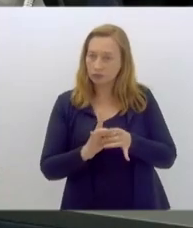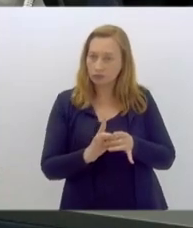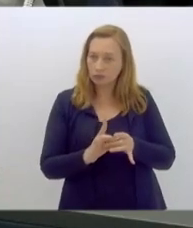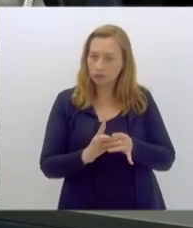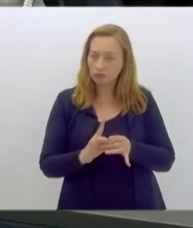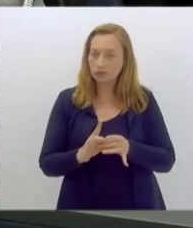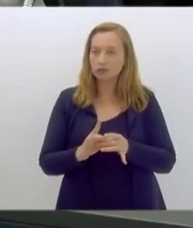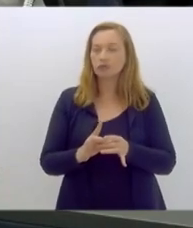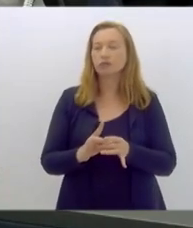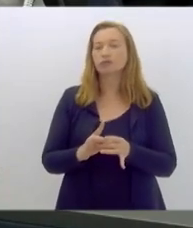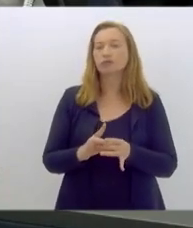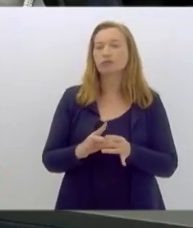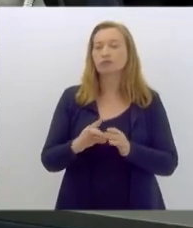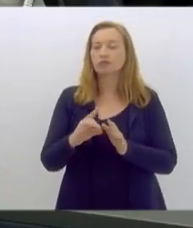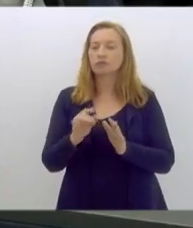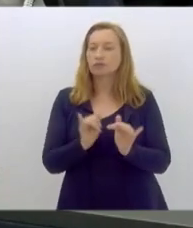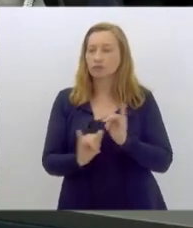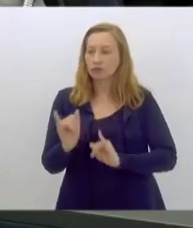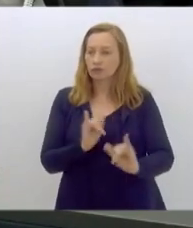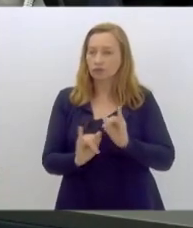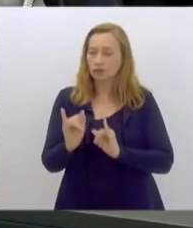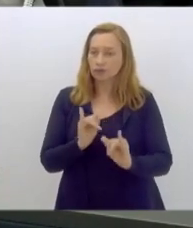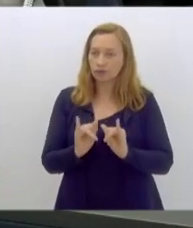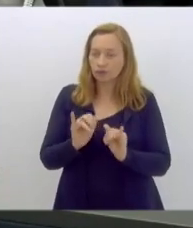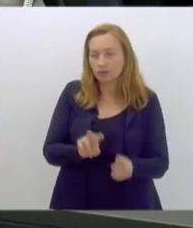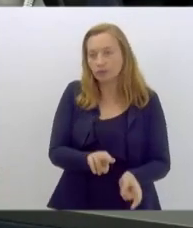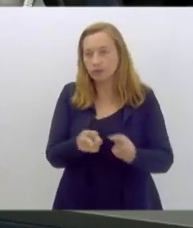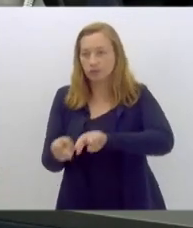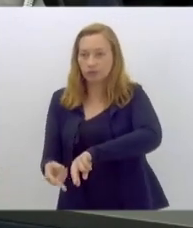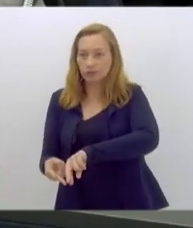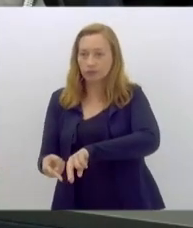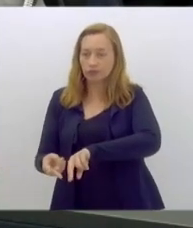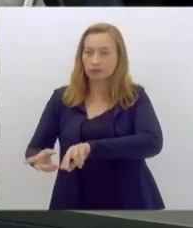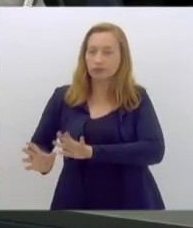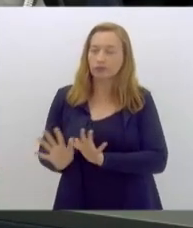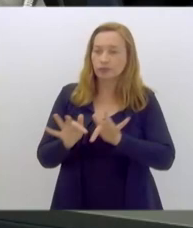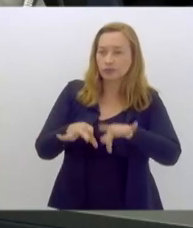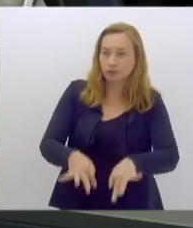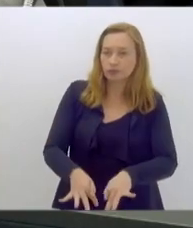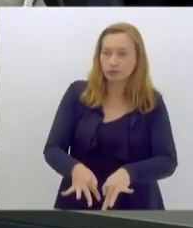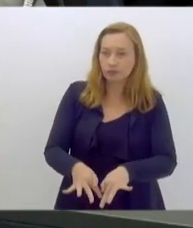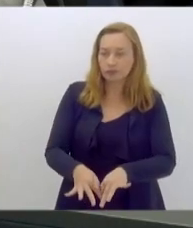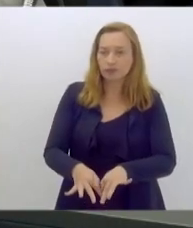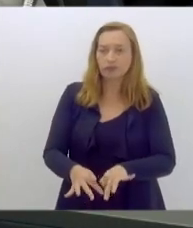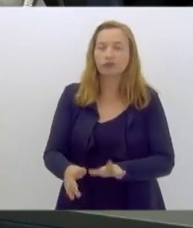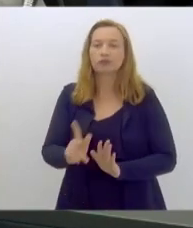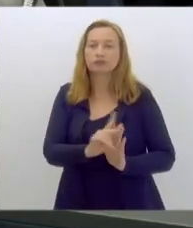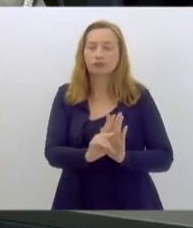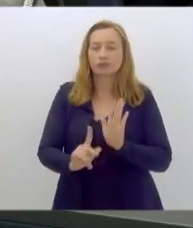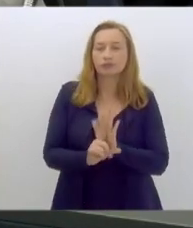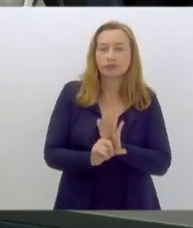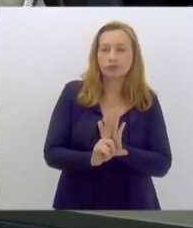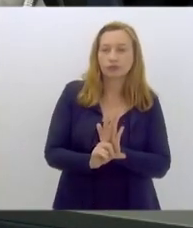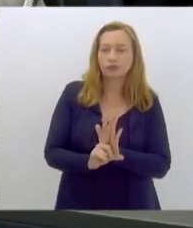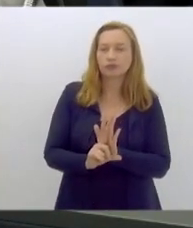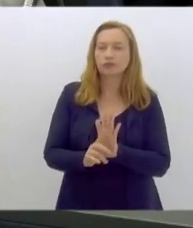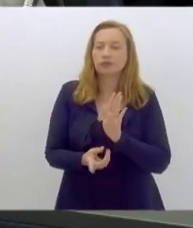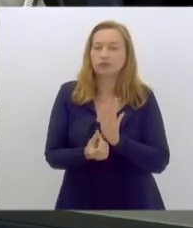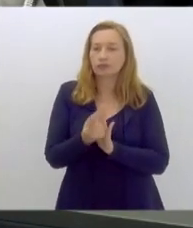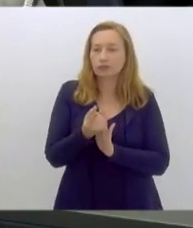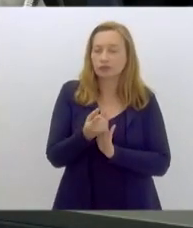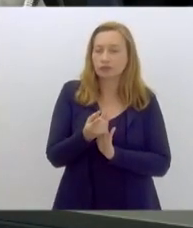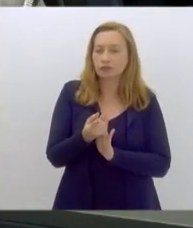dados encaminhados e fazemos a consolidação do projeto de lei de orçamentária